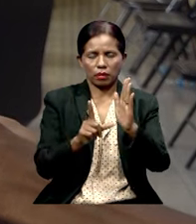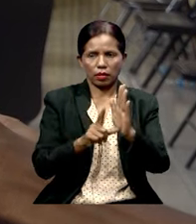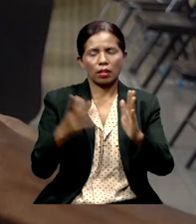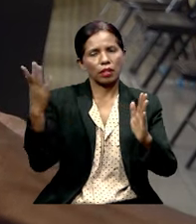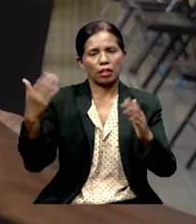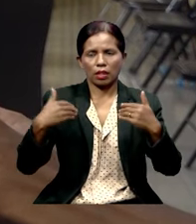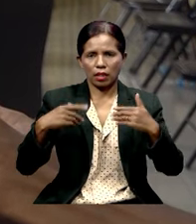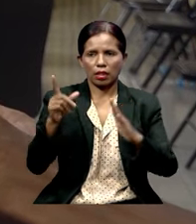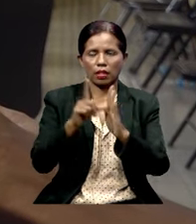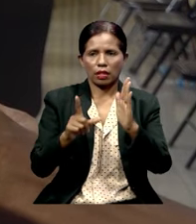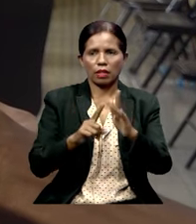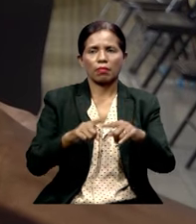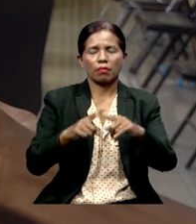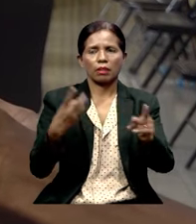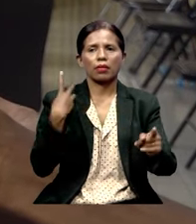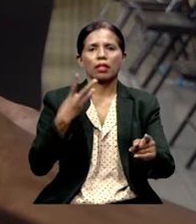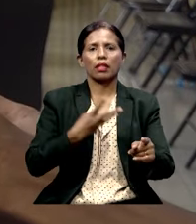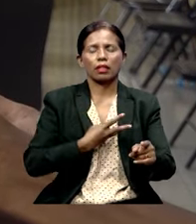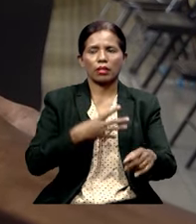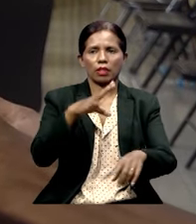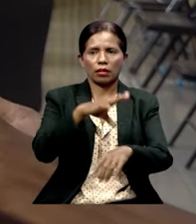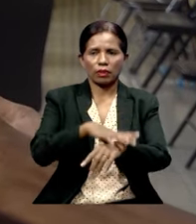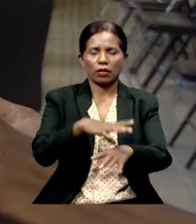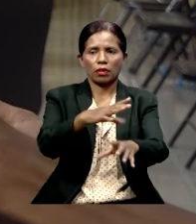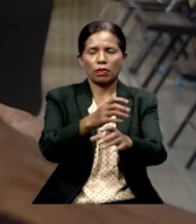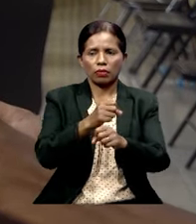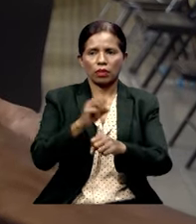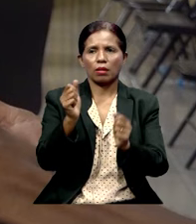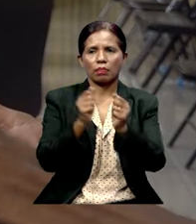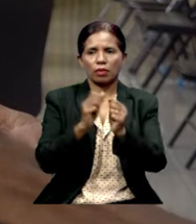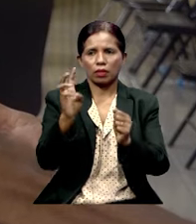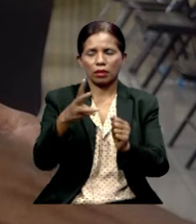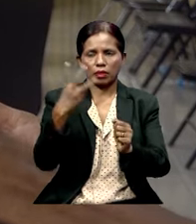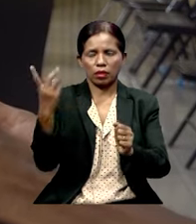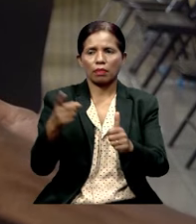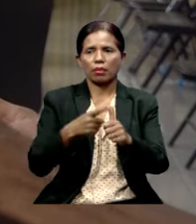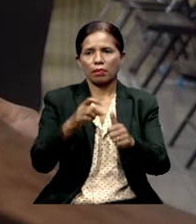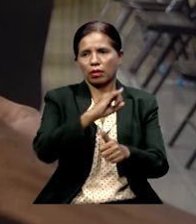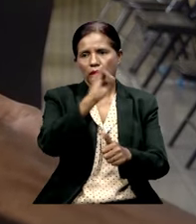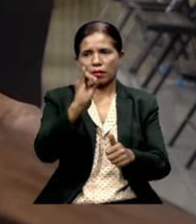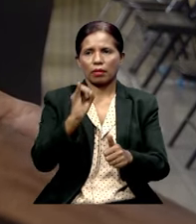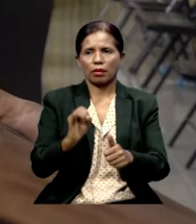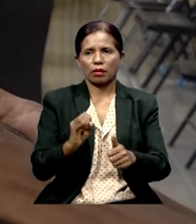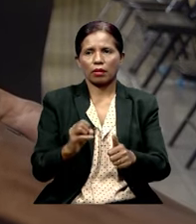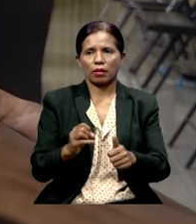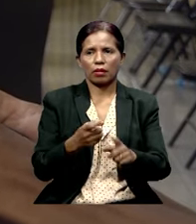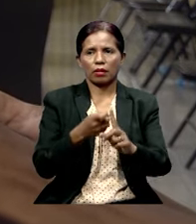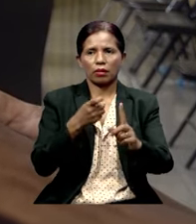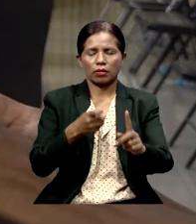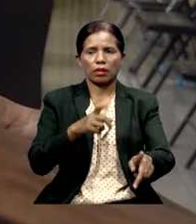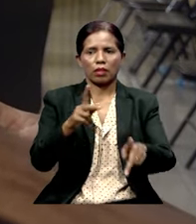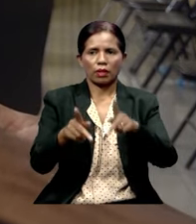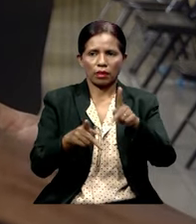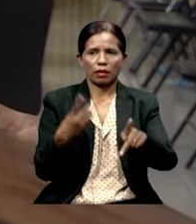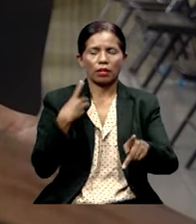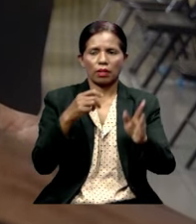Makaita Iha, Mebe, Ita consegue Foti Sira 16, Baona, primeiro interrogatório, e Ihan Husi, suspeito Nebe, Maka